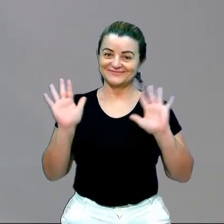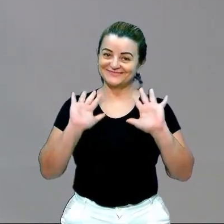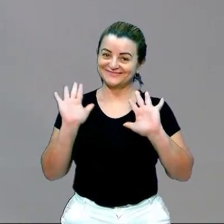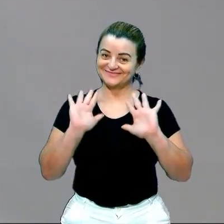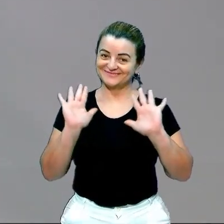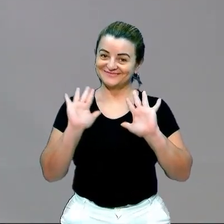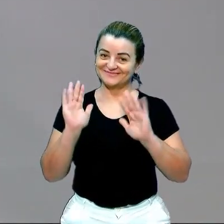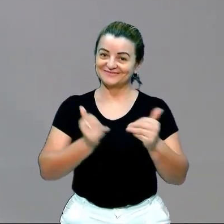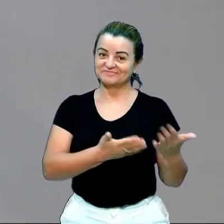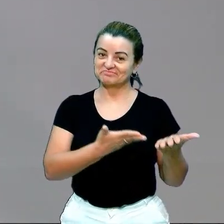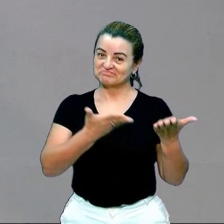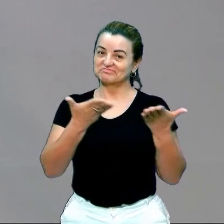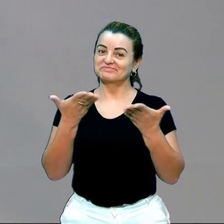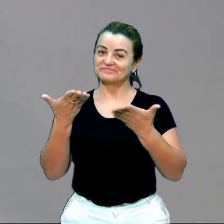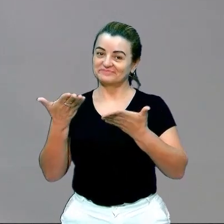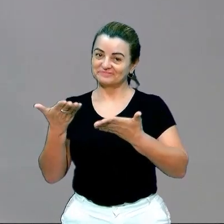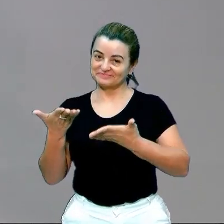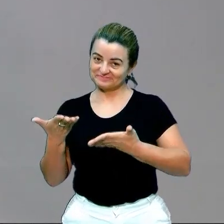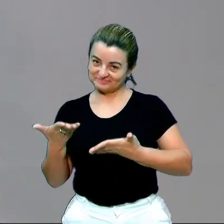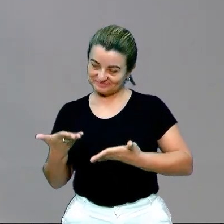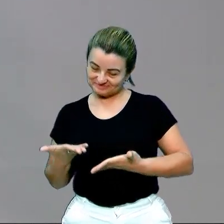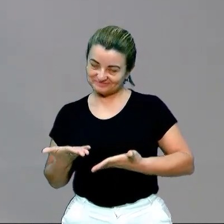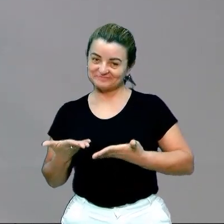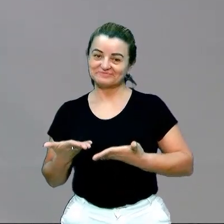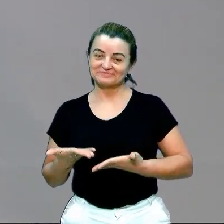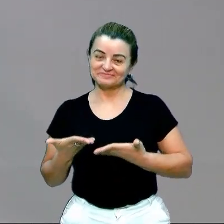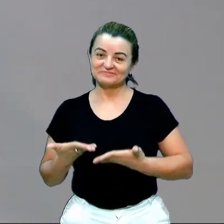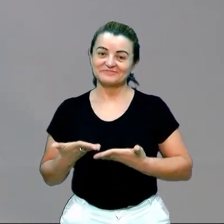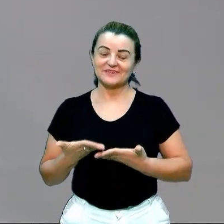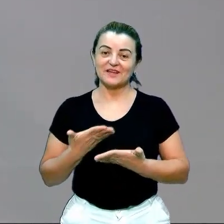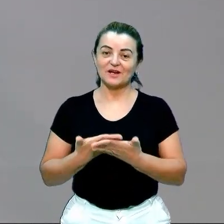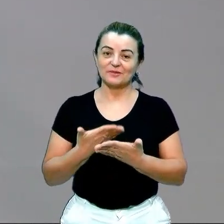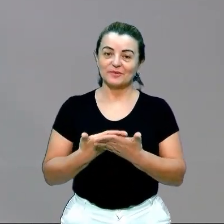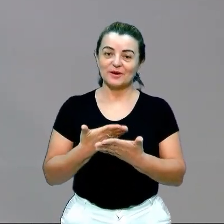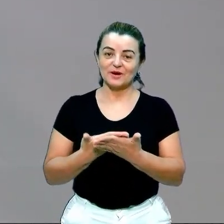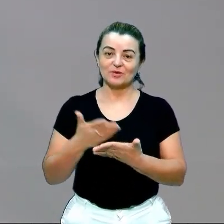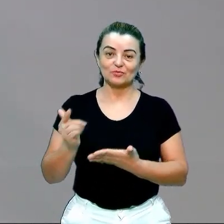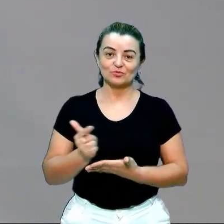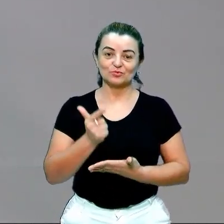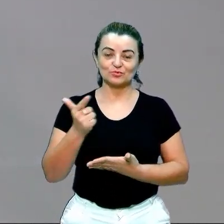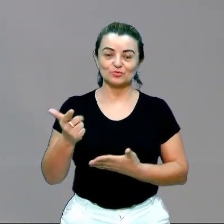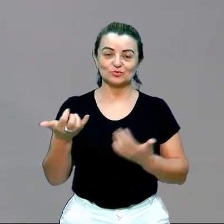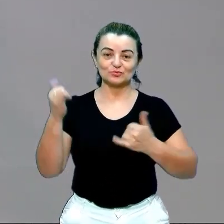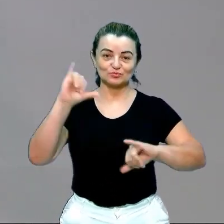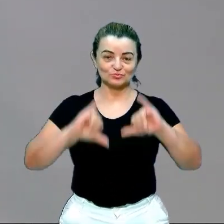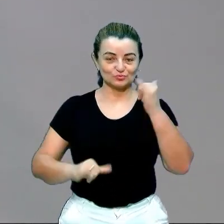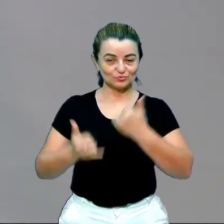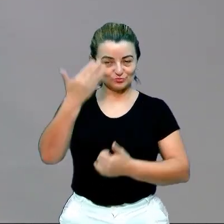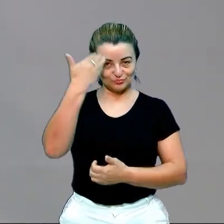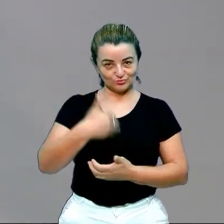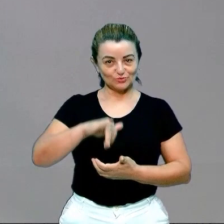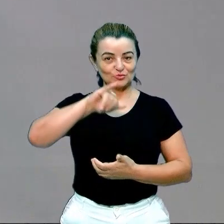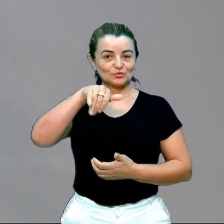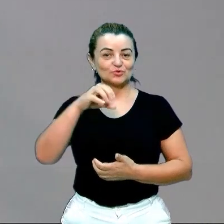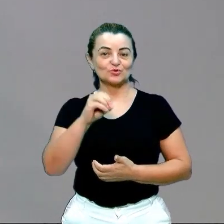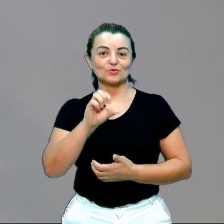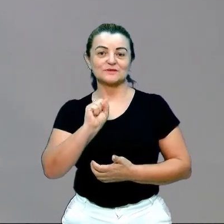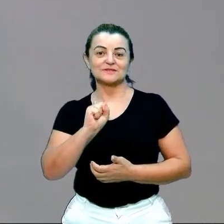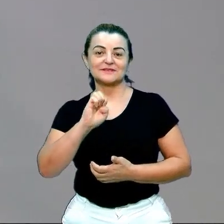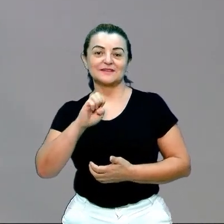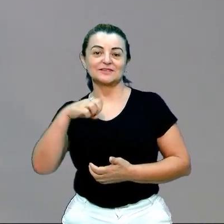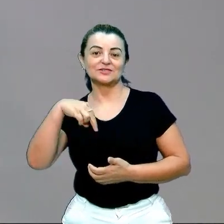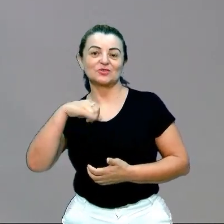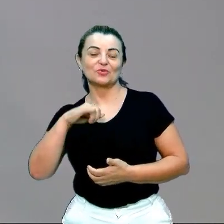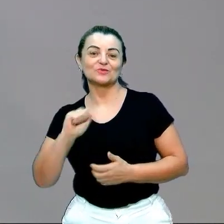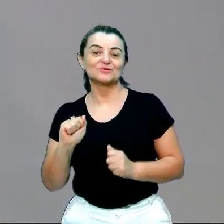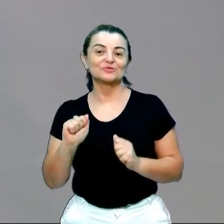Olá, seja muito bem-vindo, seja muito bem-vinda a mais uma aula de Química. Eu sou o professor Josenilson e hoje é